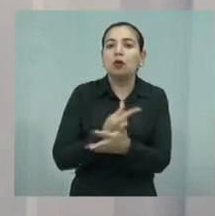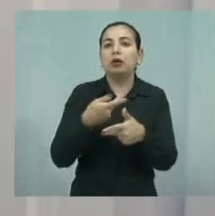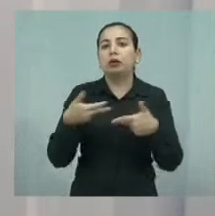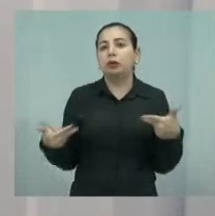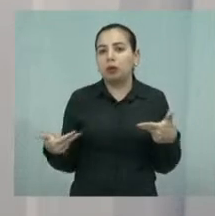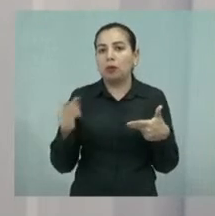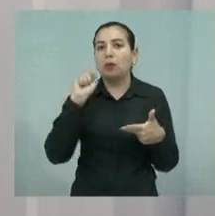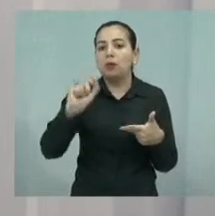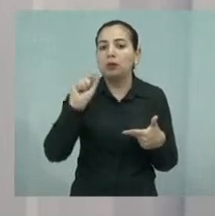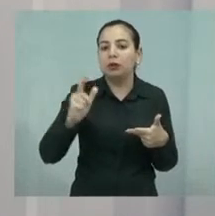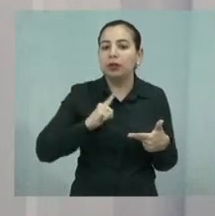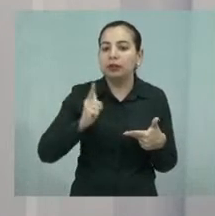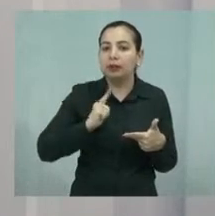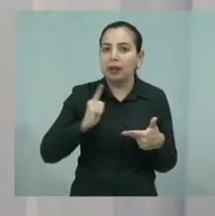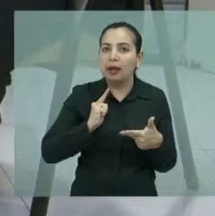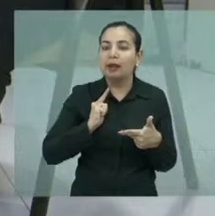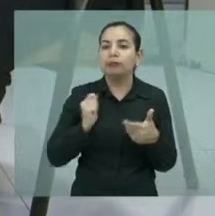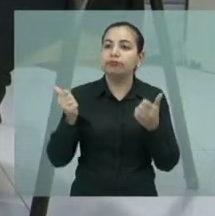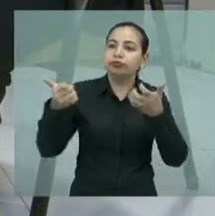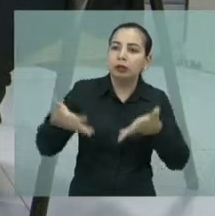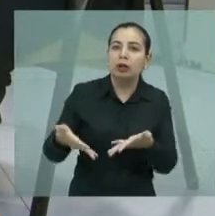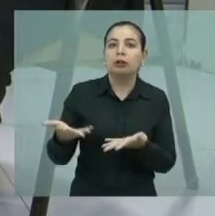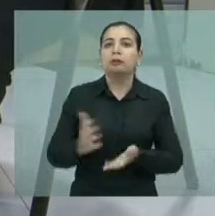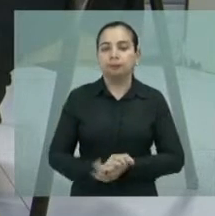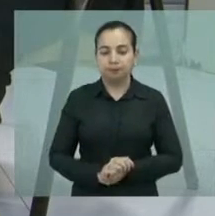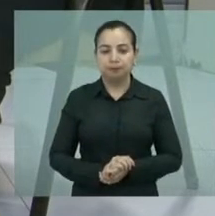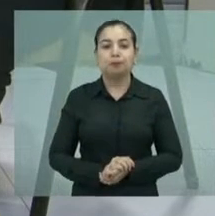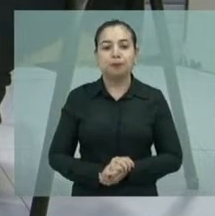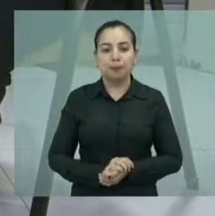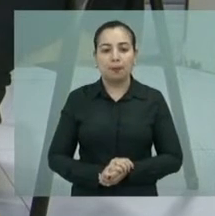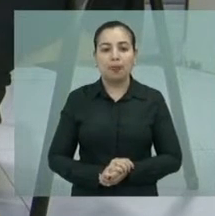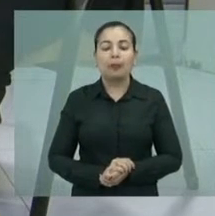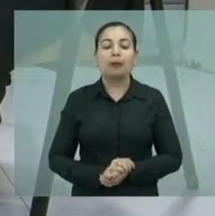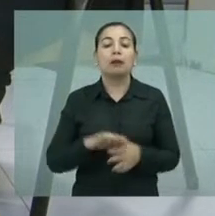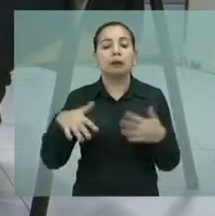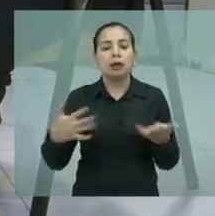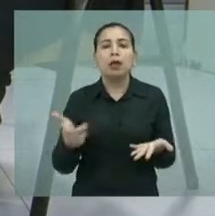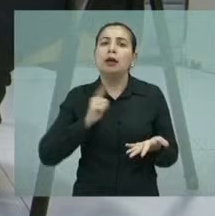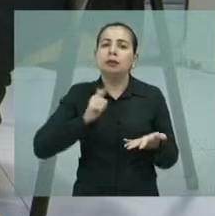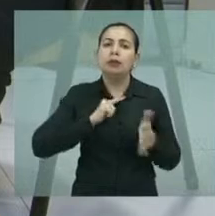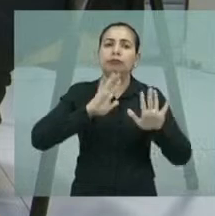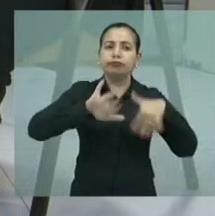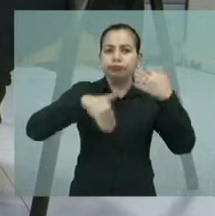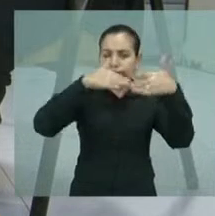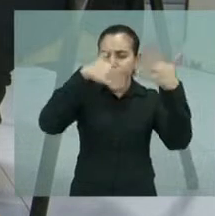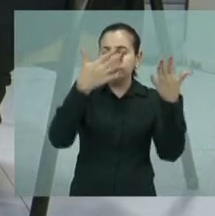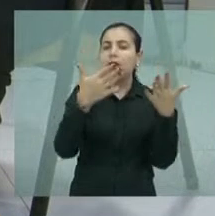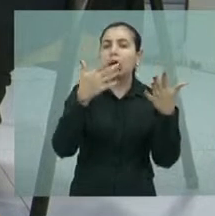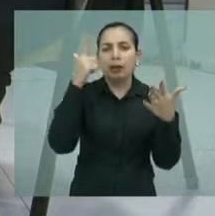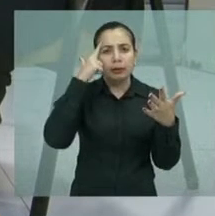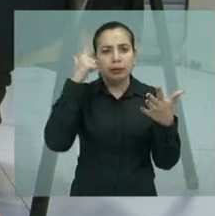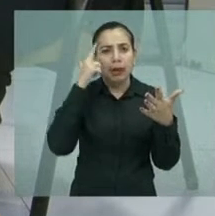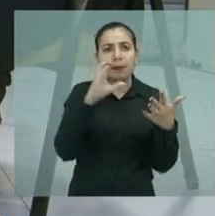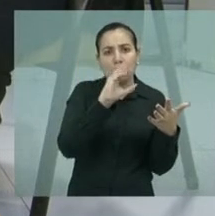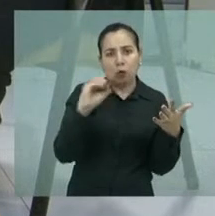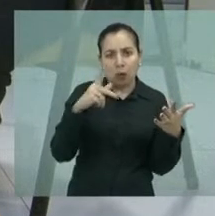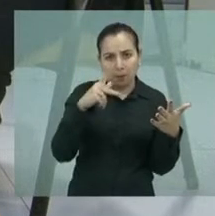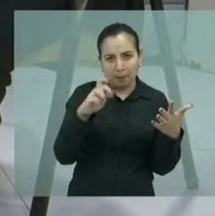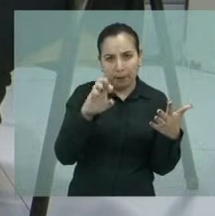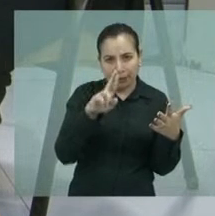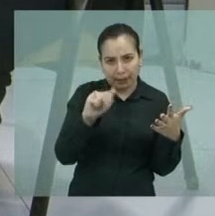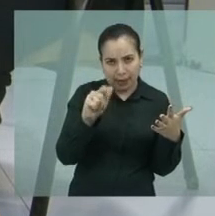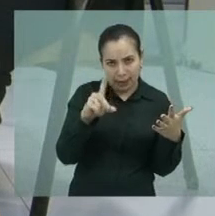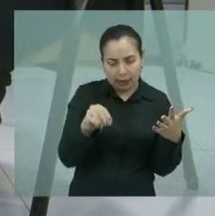recursos cheguem realmente na população. Dentro dessa linha do desenvolvimento cooperado, eu lhe pergunto assim,